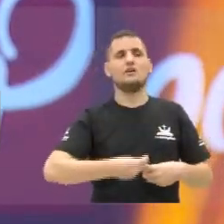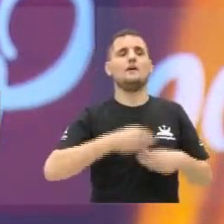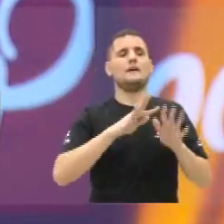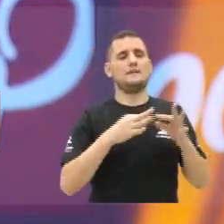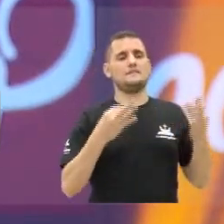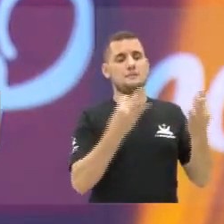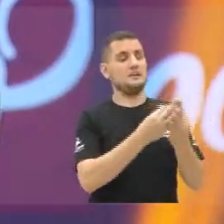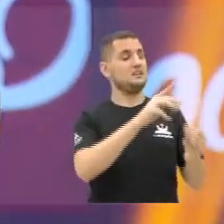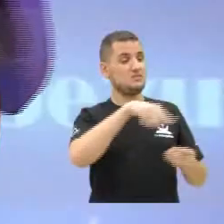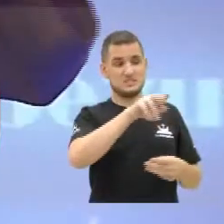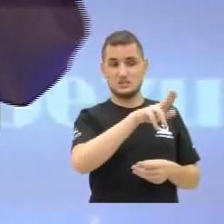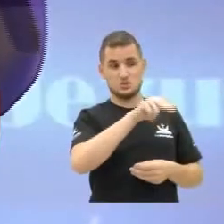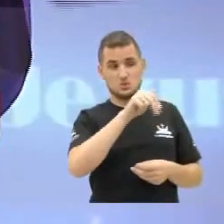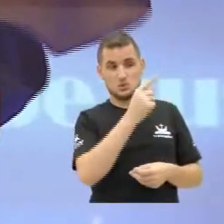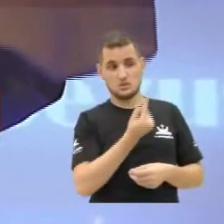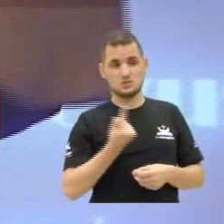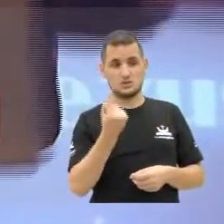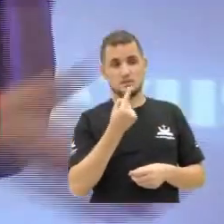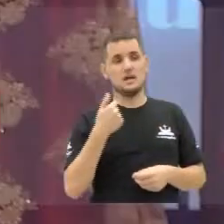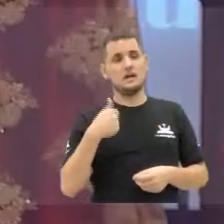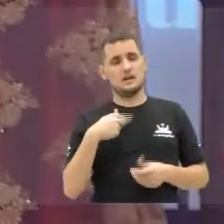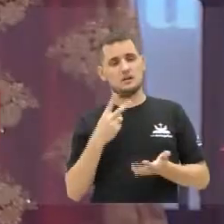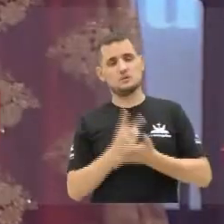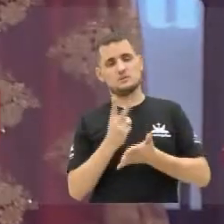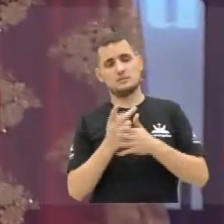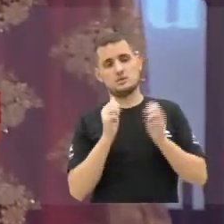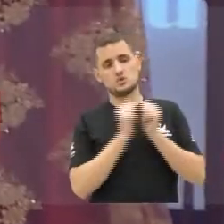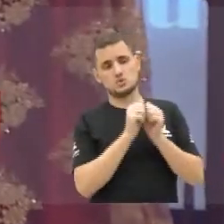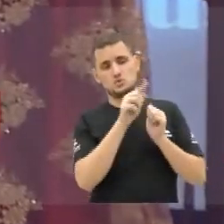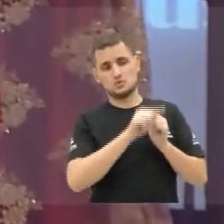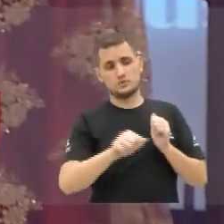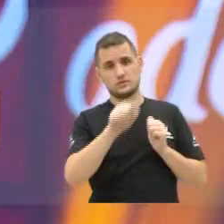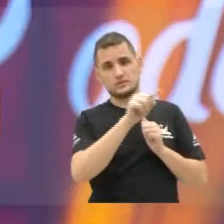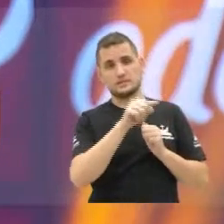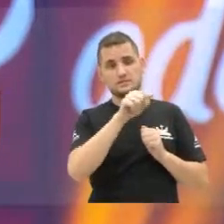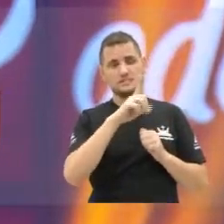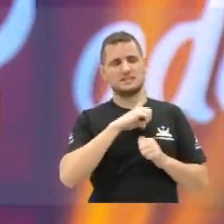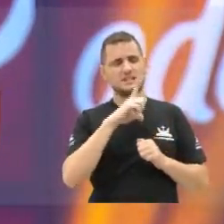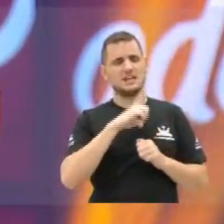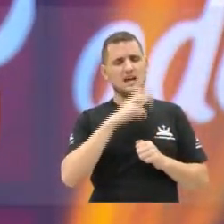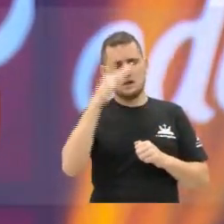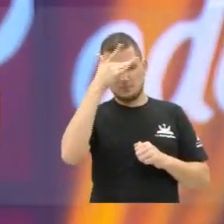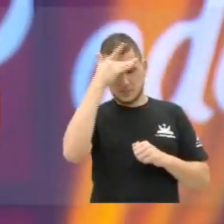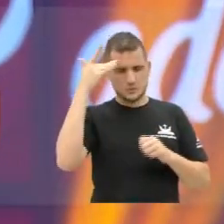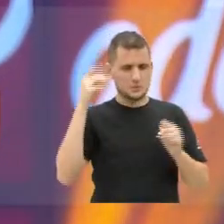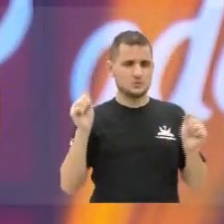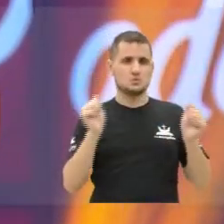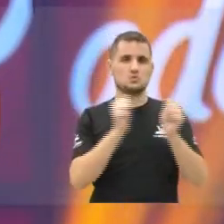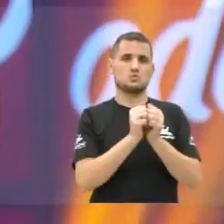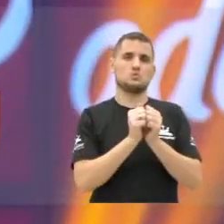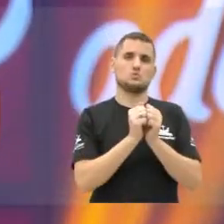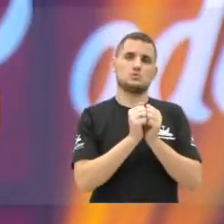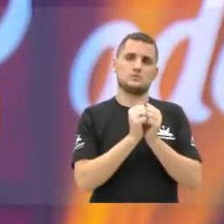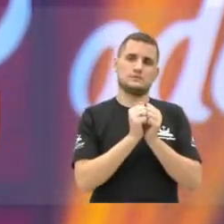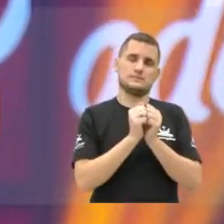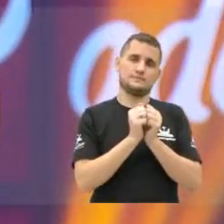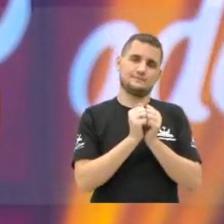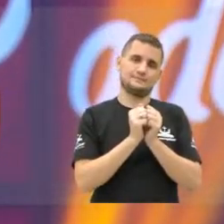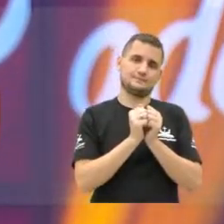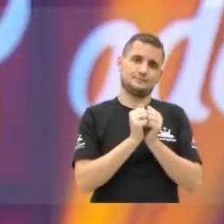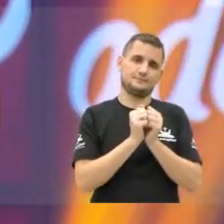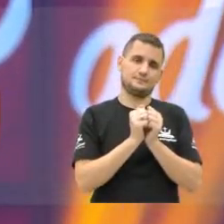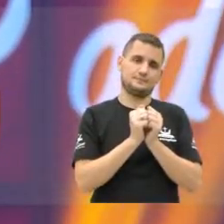nunca estará só, eu sempre estarei com você, e você terá as pessoas ao seu lado.